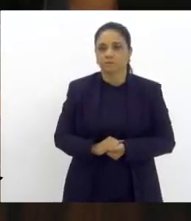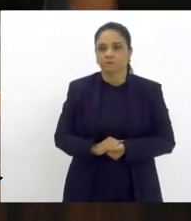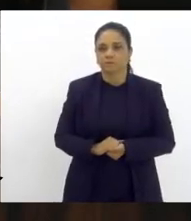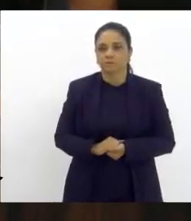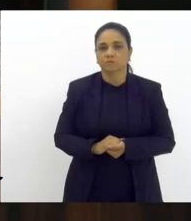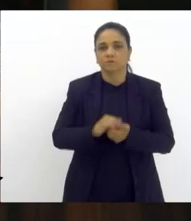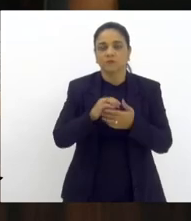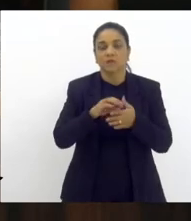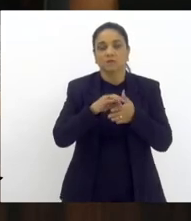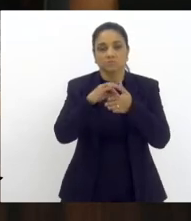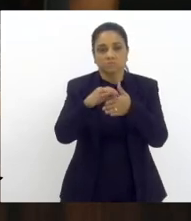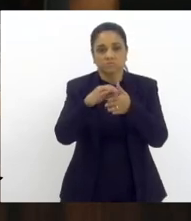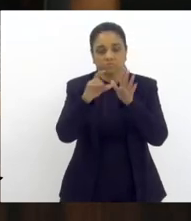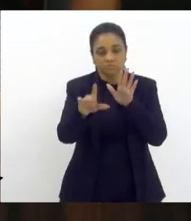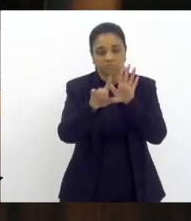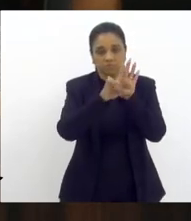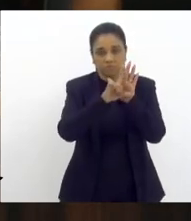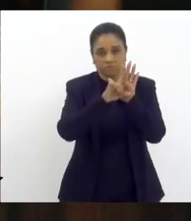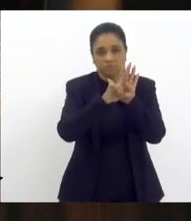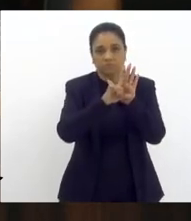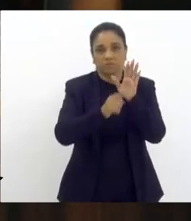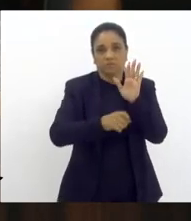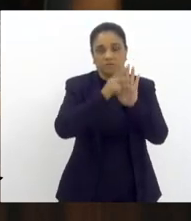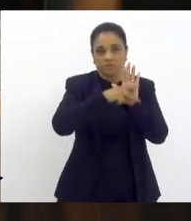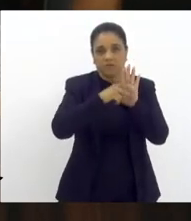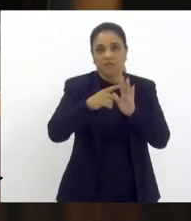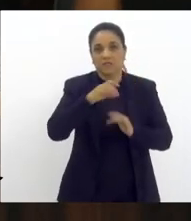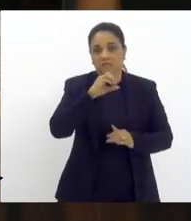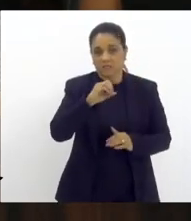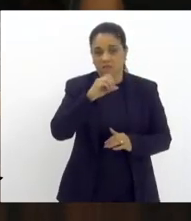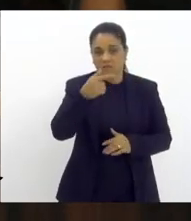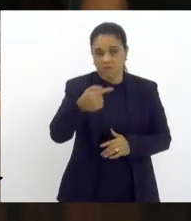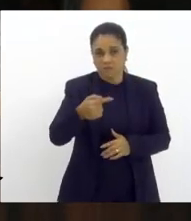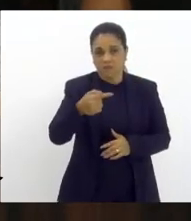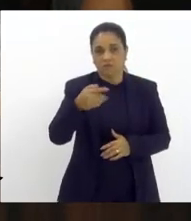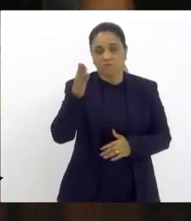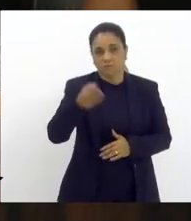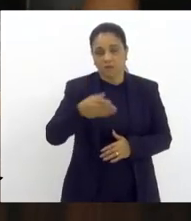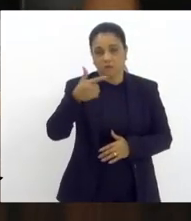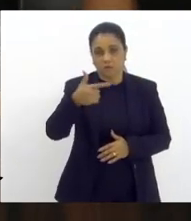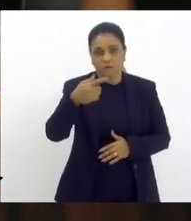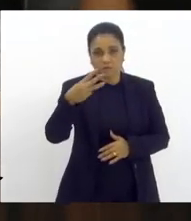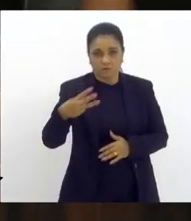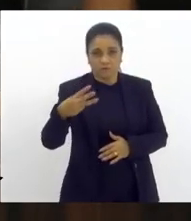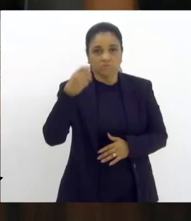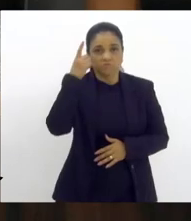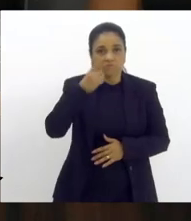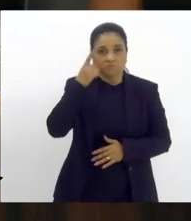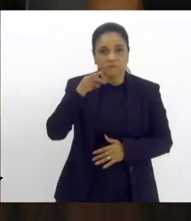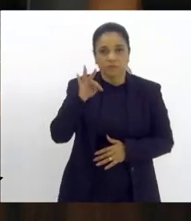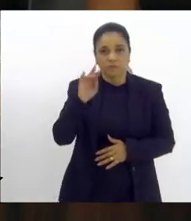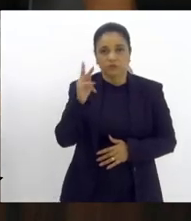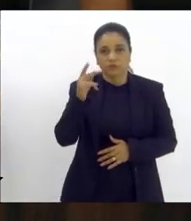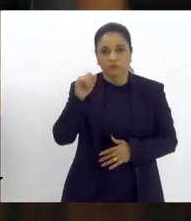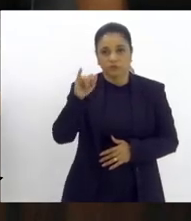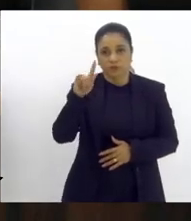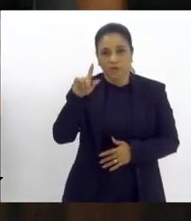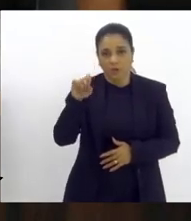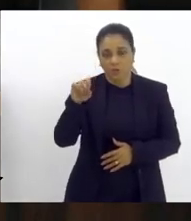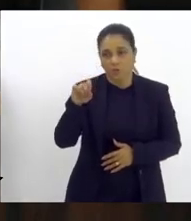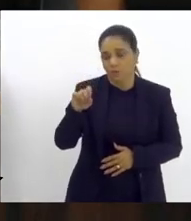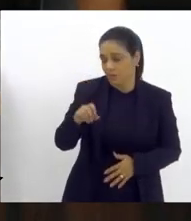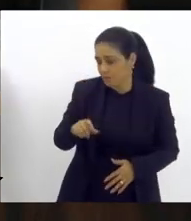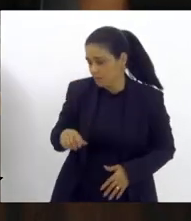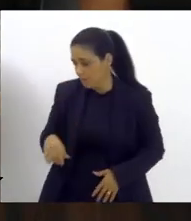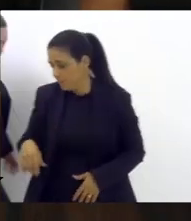indicação Legislativa números 07 2023 de otorrino Deputado Tiago Gagliasso que